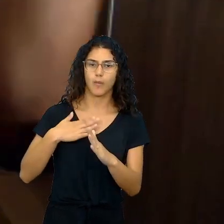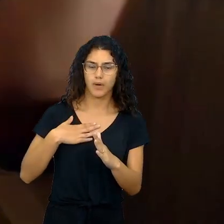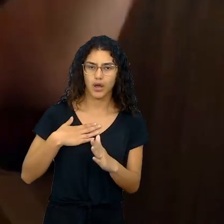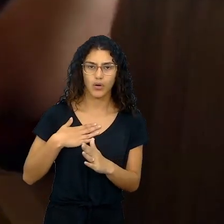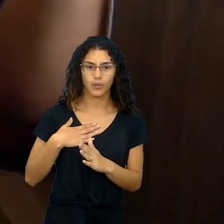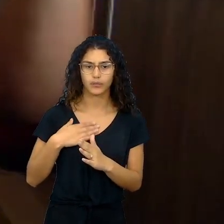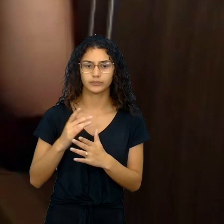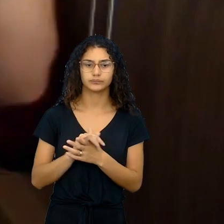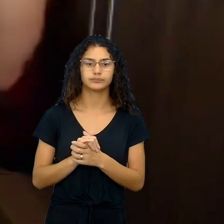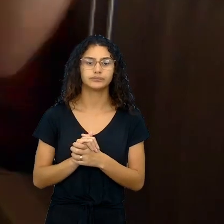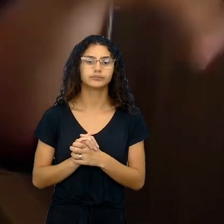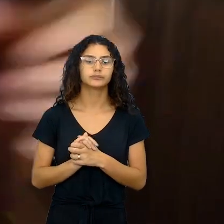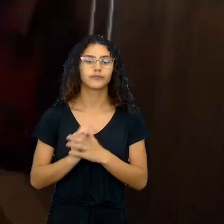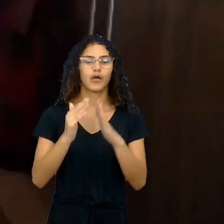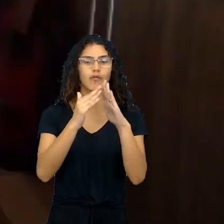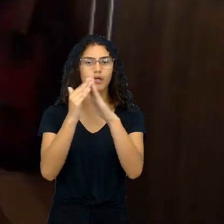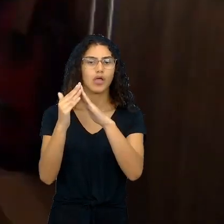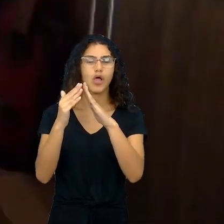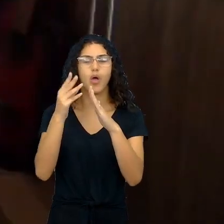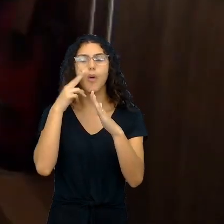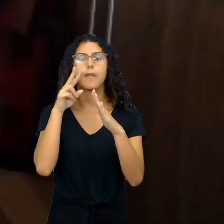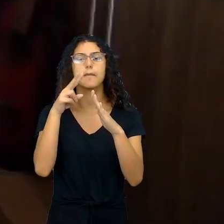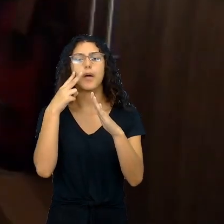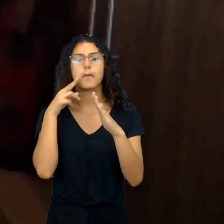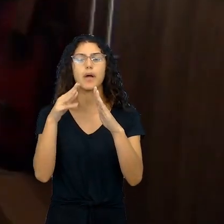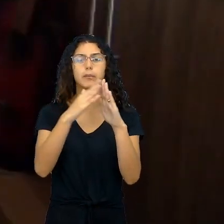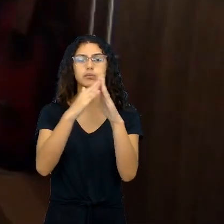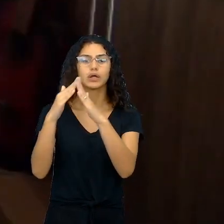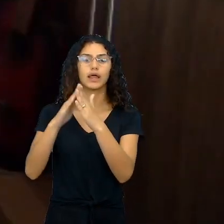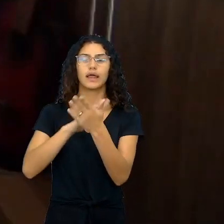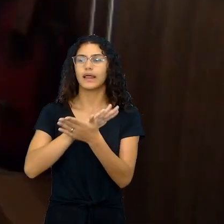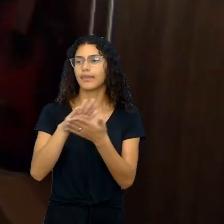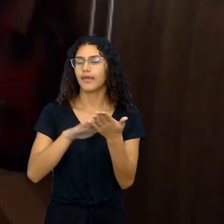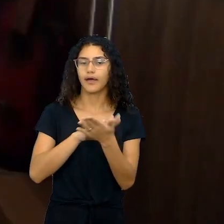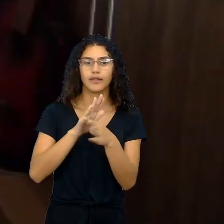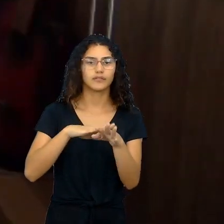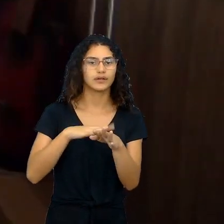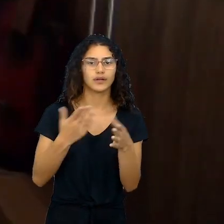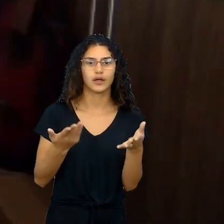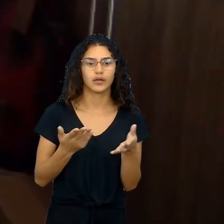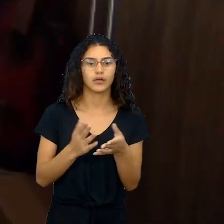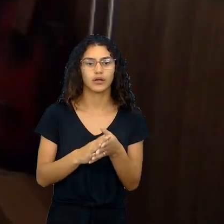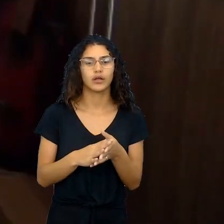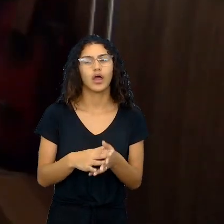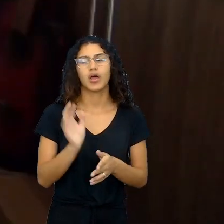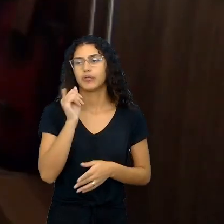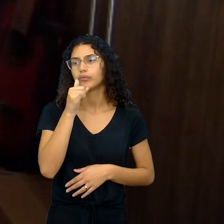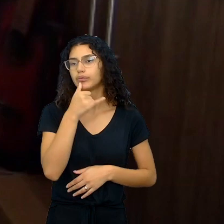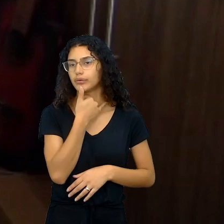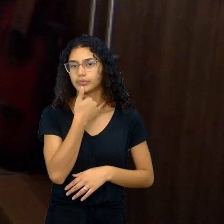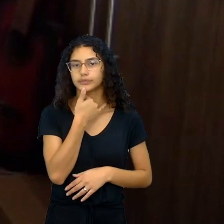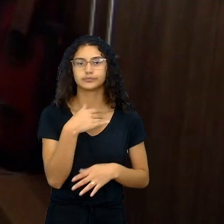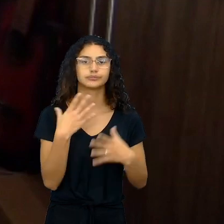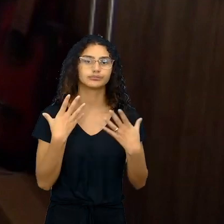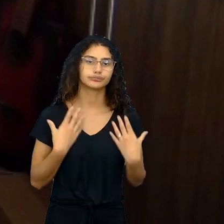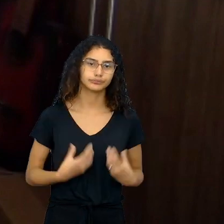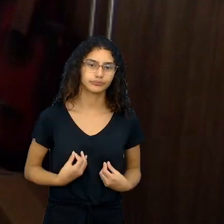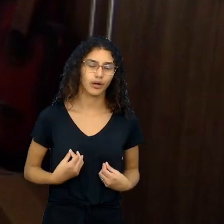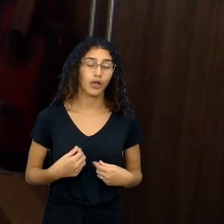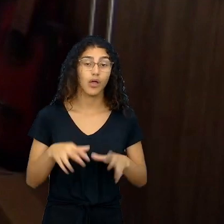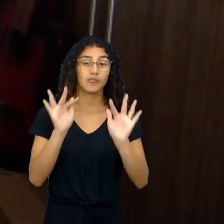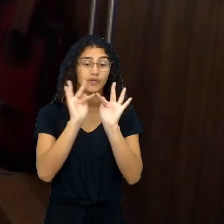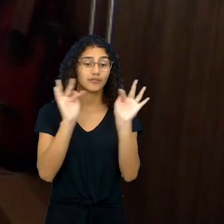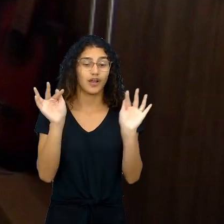meu para casa aqui na frente e ninguém está fazendo nada, né? E isso bate um desânimo enorme, né? Isso é muito, é uma frase